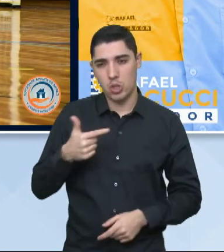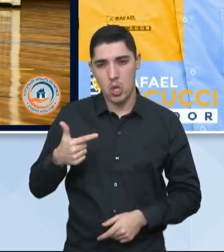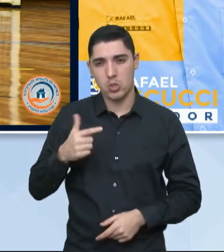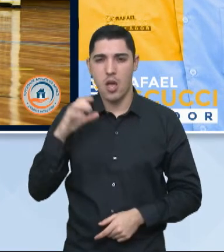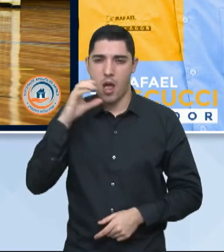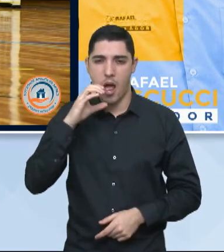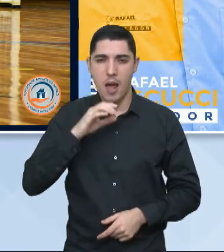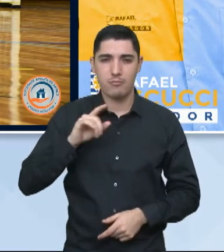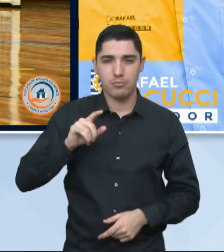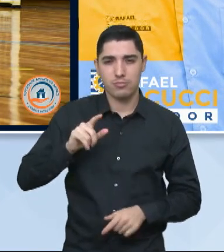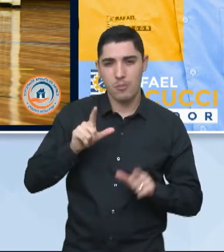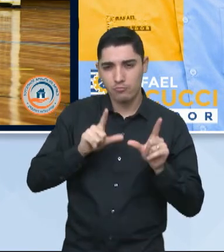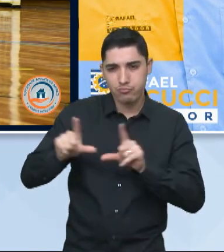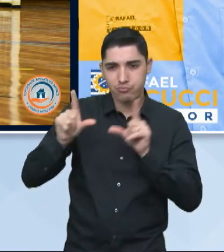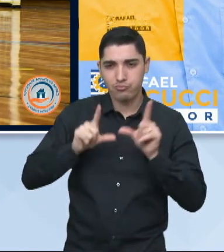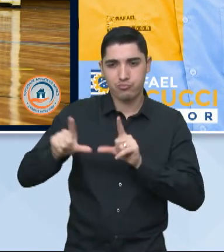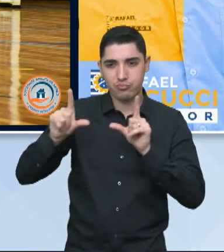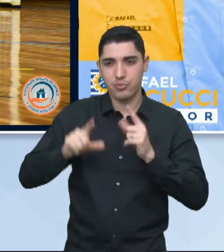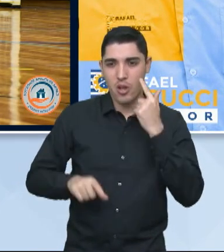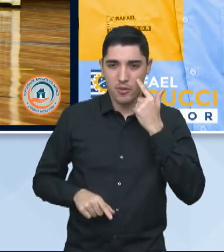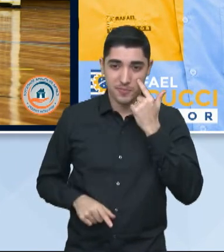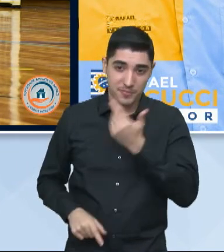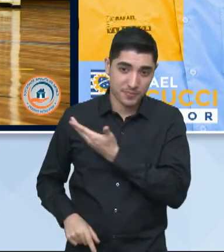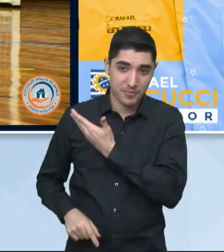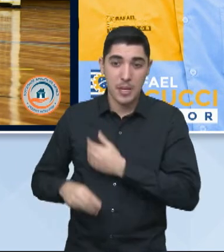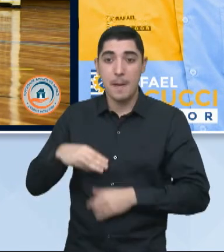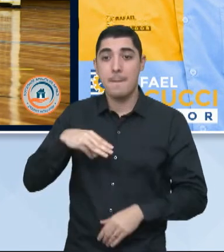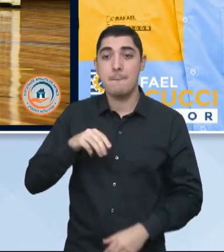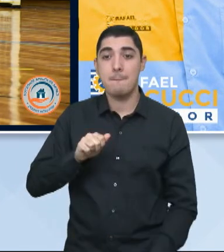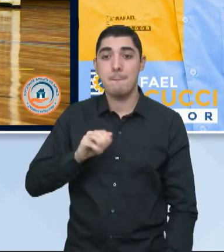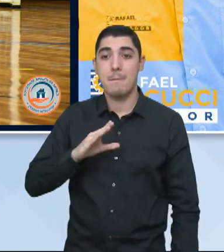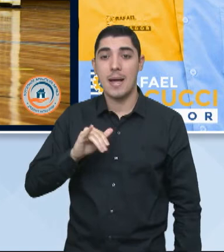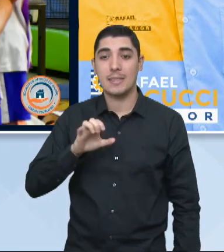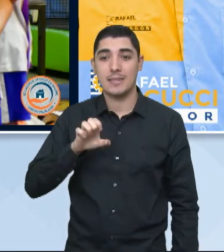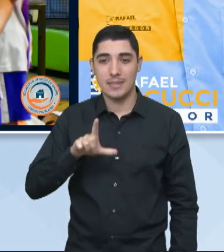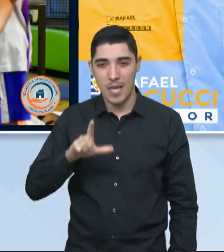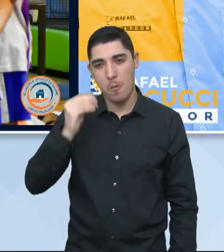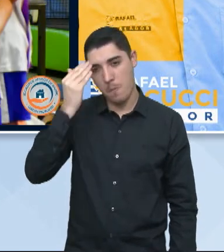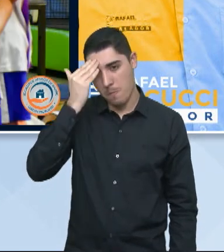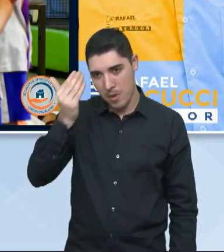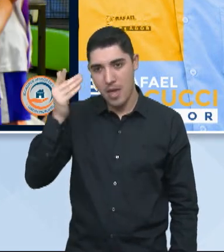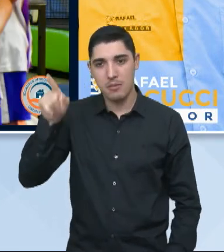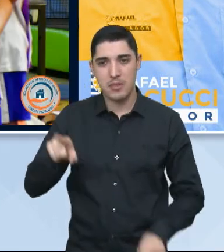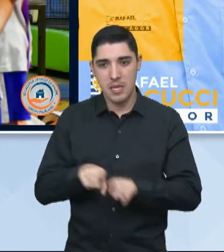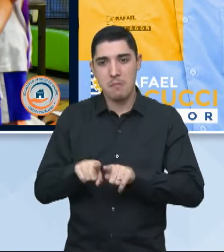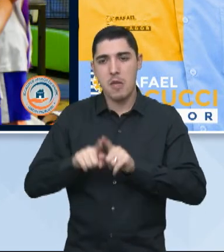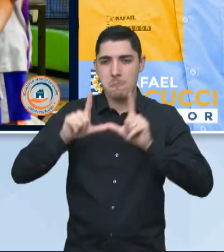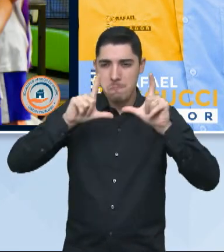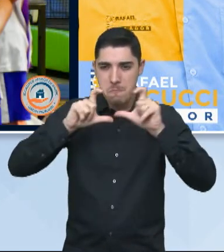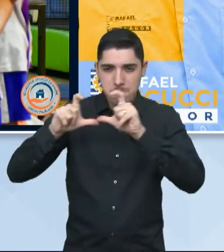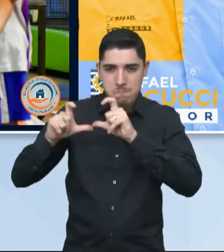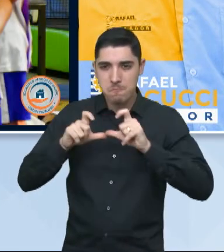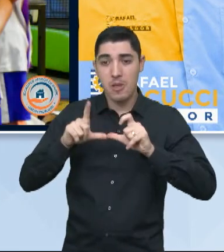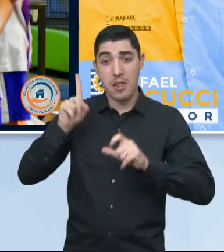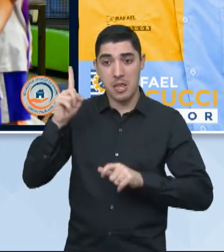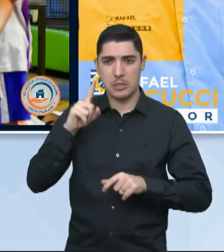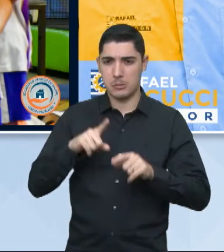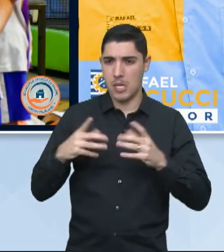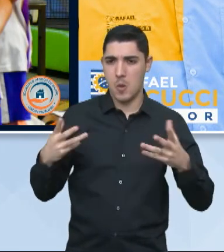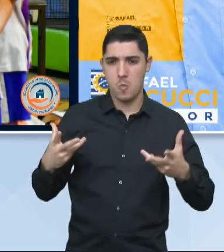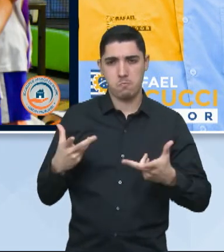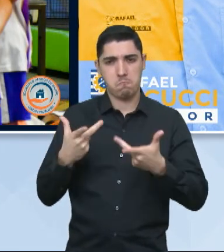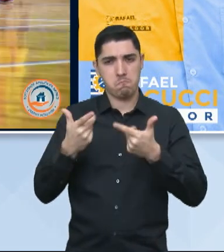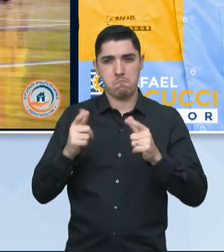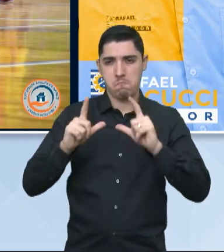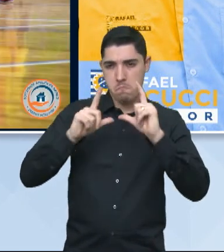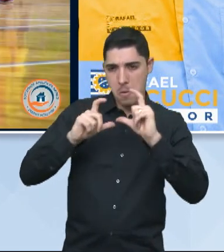rapidamente as fotos. Alguns cliques aí do Maciel, nosso voluntário. Agradecer também ele que foi lá, tirou essas fotos aí de altíssima qualidade